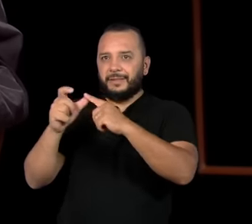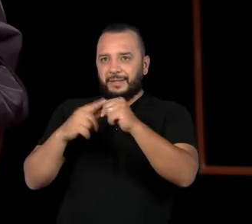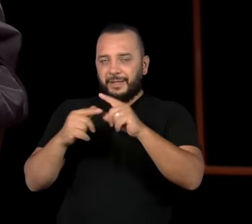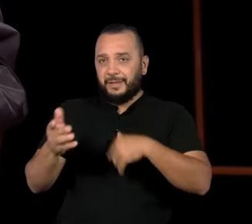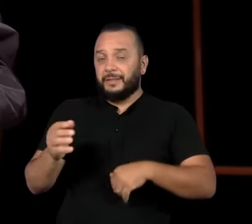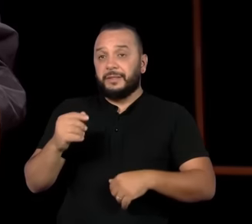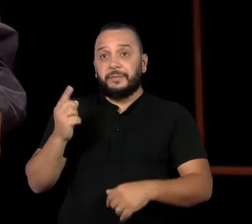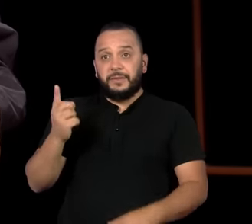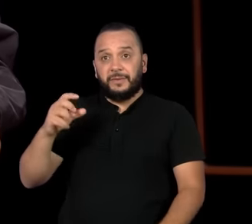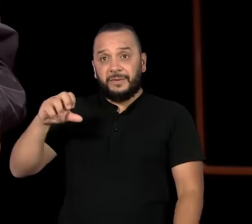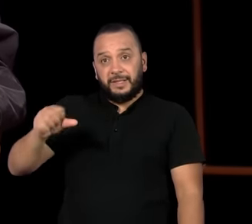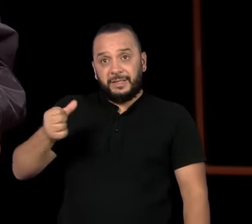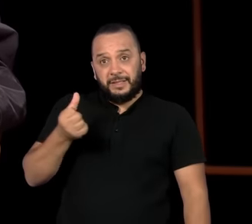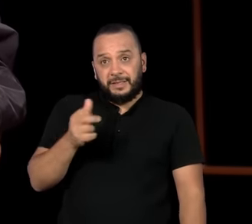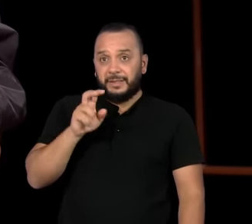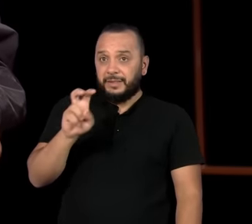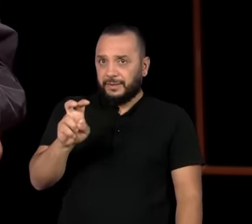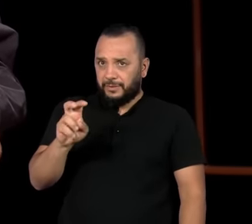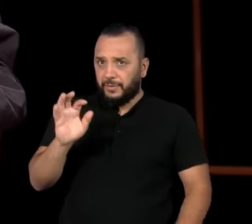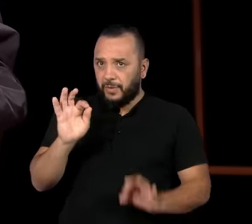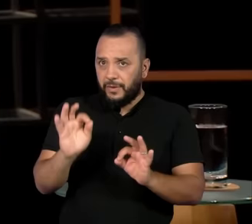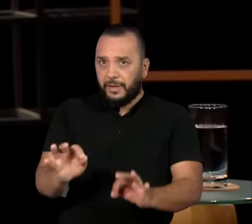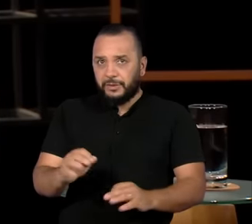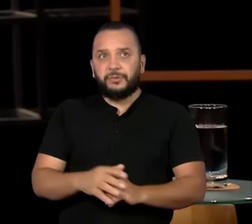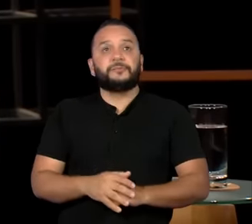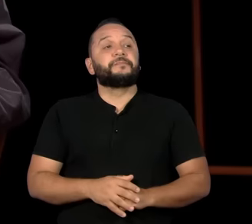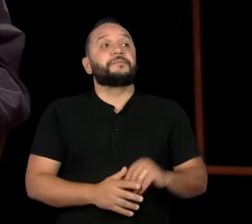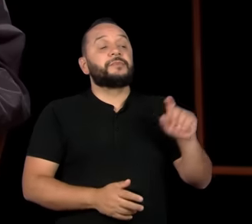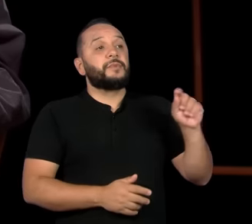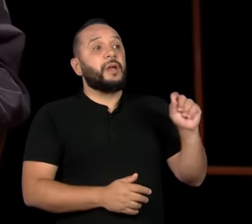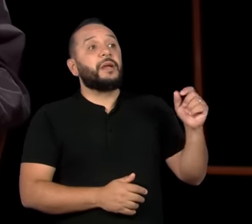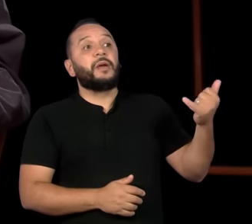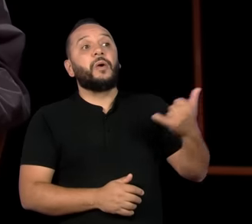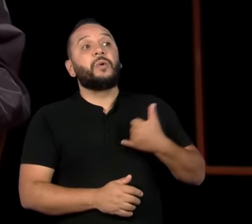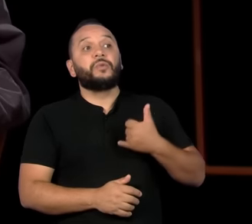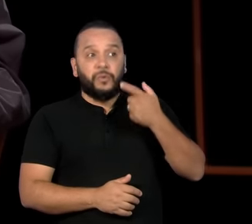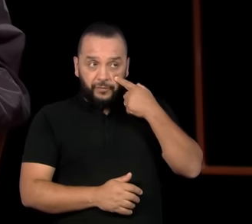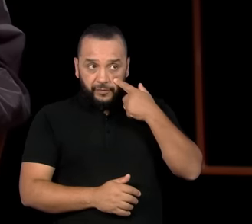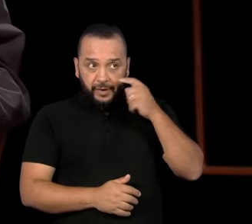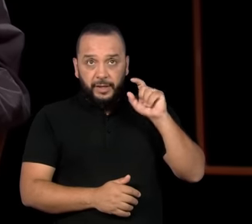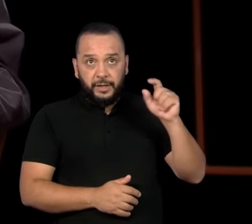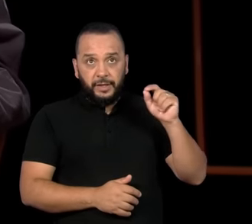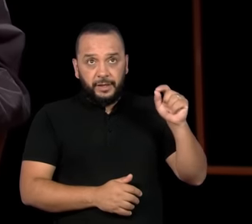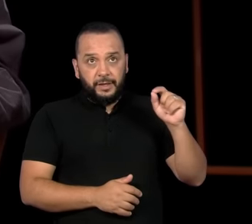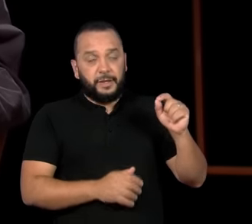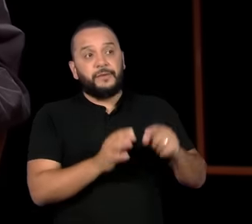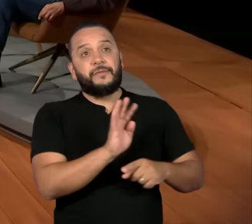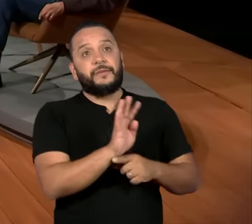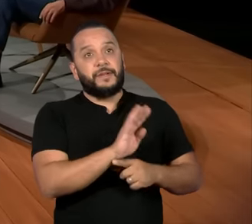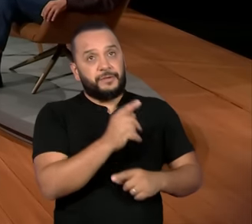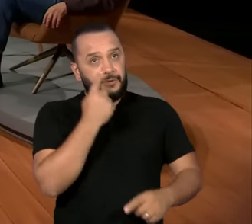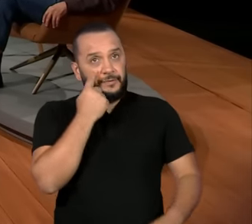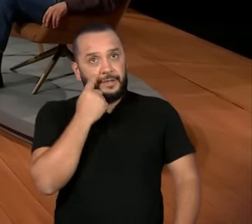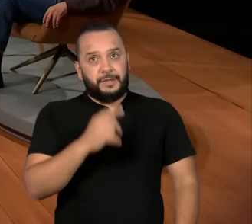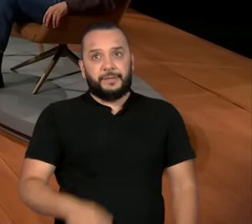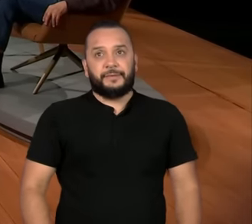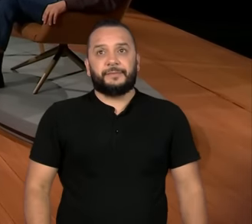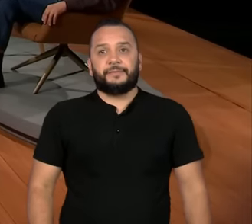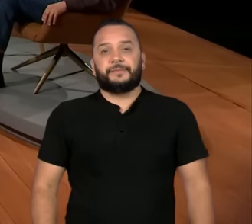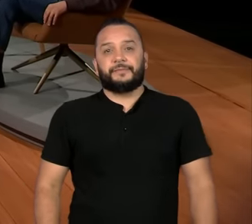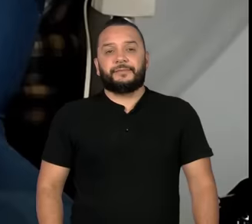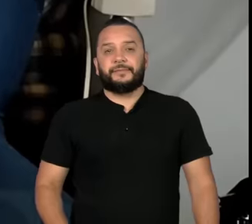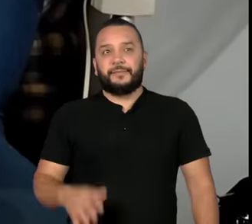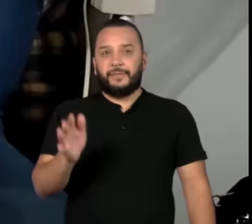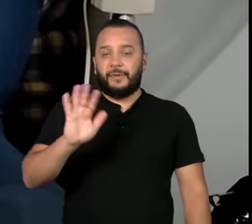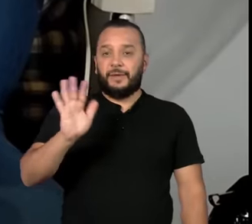de 1965, correto? Olha só quem contou isso para a gente, que foi o Caminho das Estrelas. Olá,